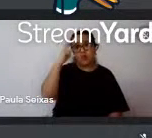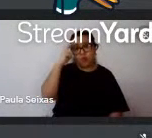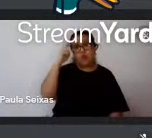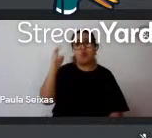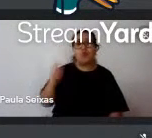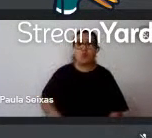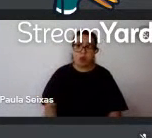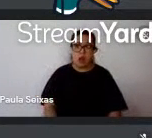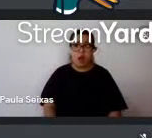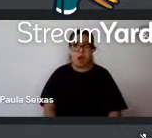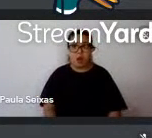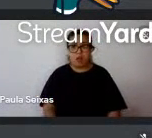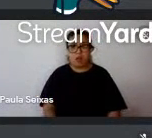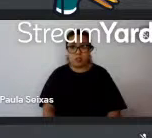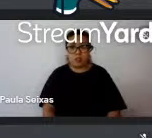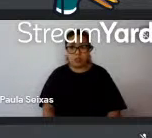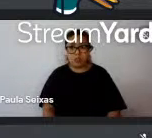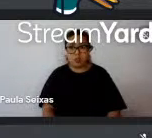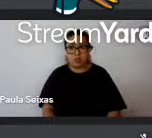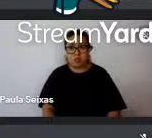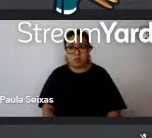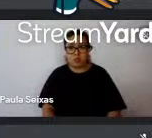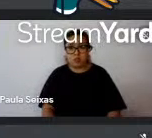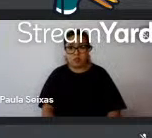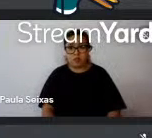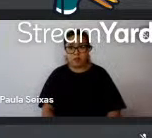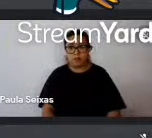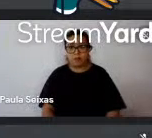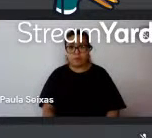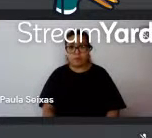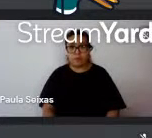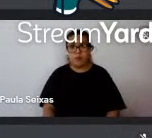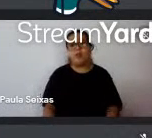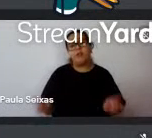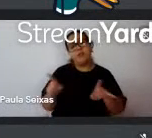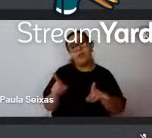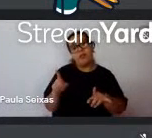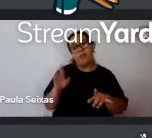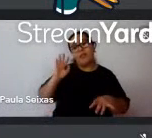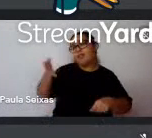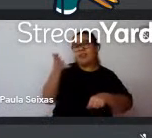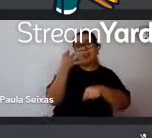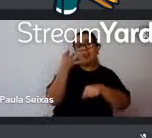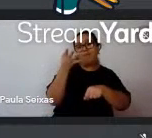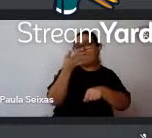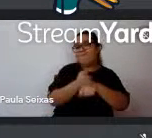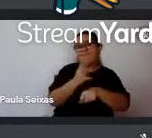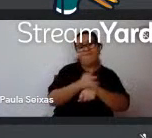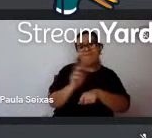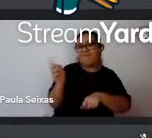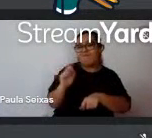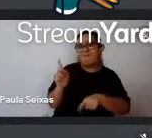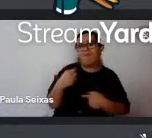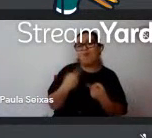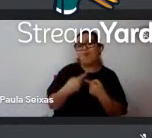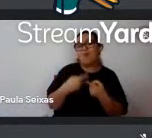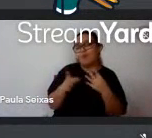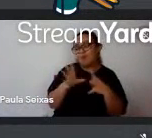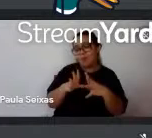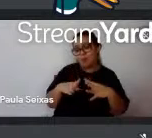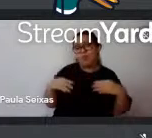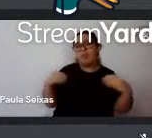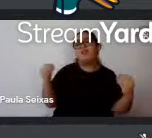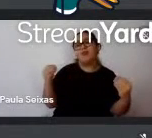estou só esperando o acesso. E não, já não praticados, porque apesar dessas